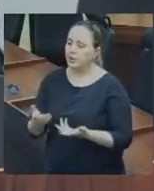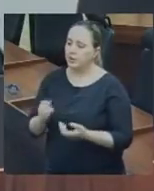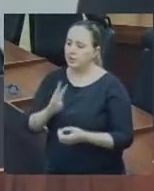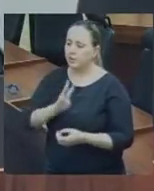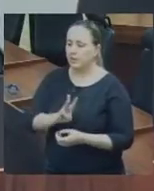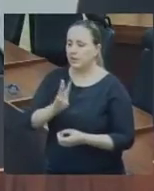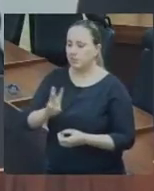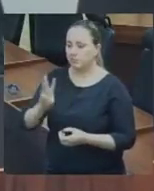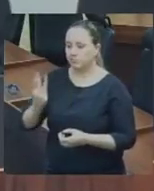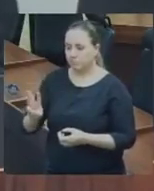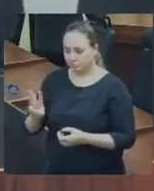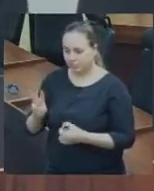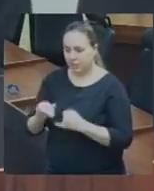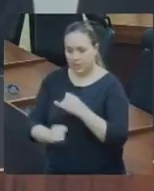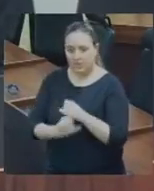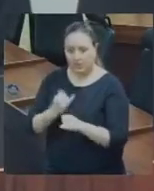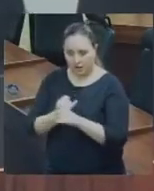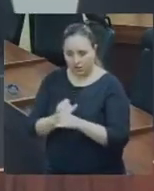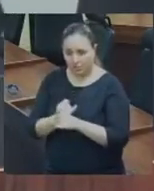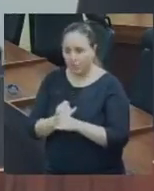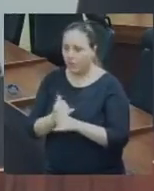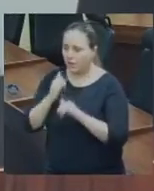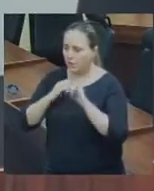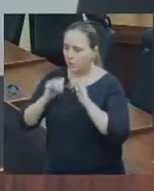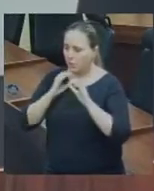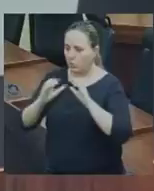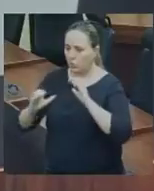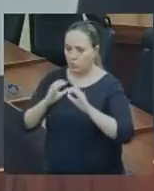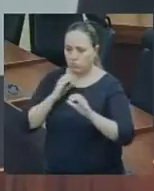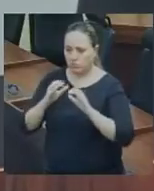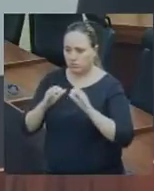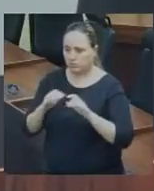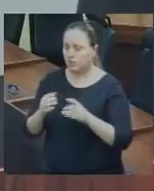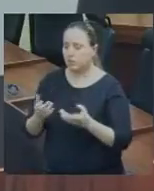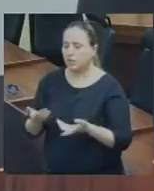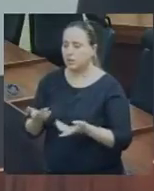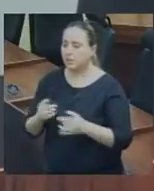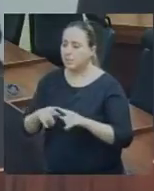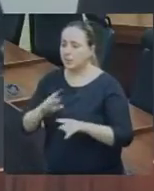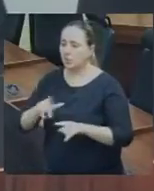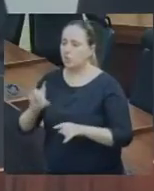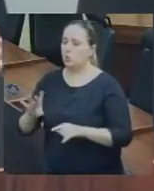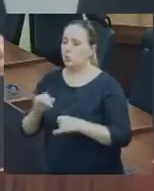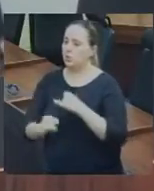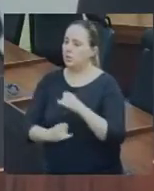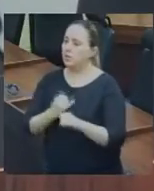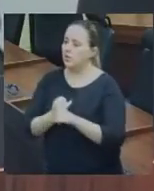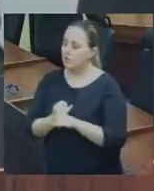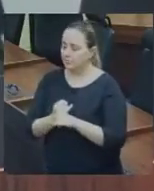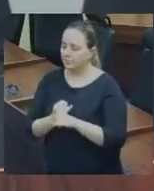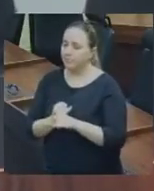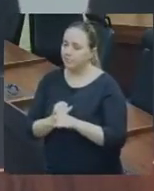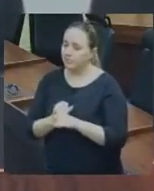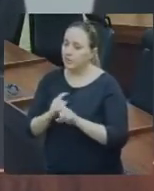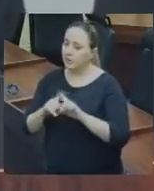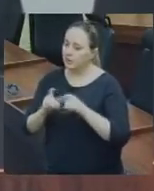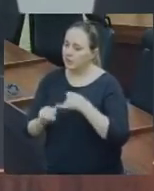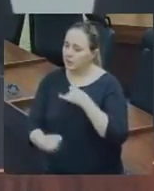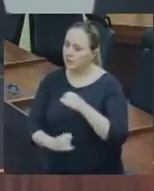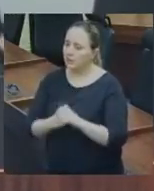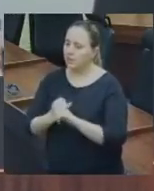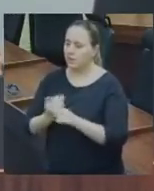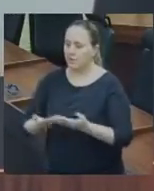internet informação e comunicação não se restringe à internet mas a internet é um serviço